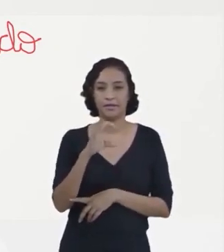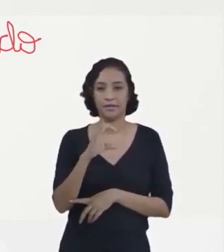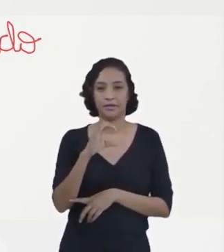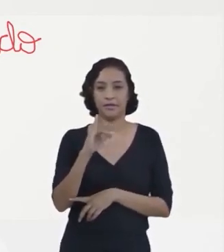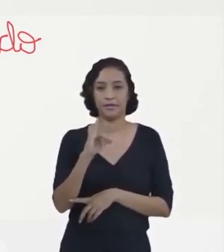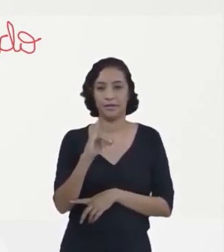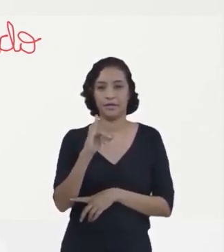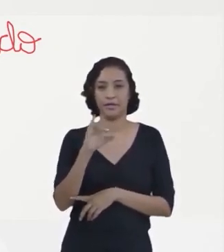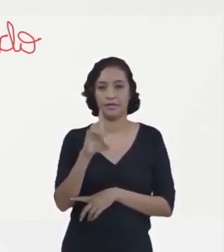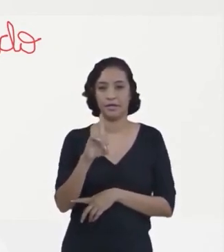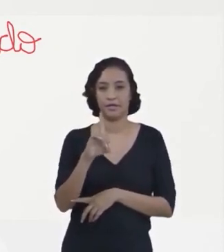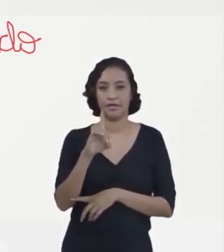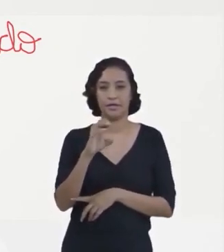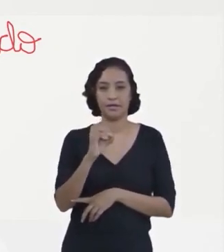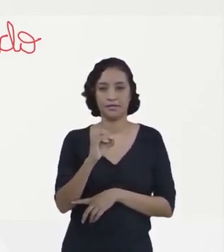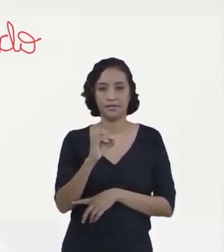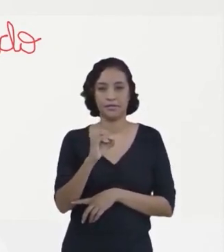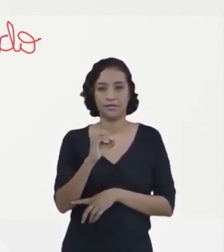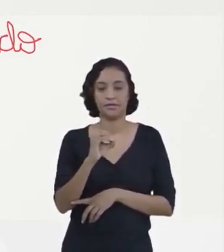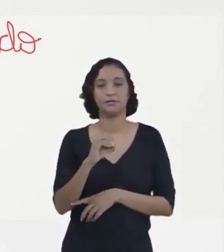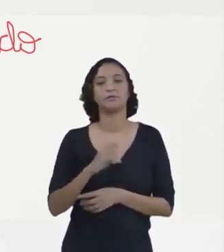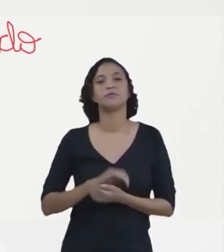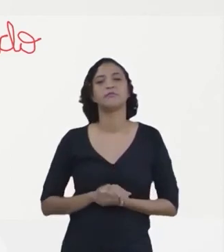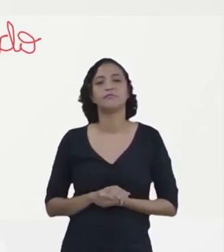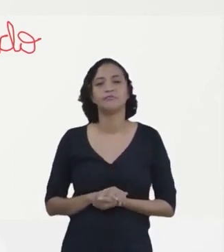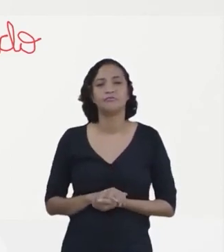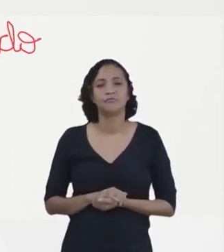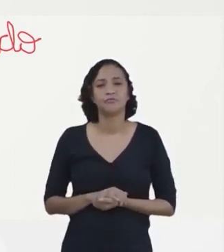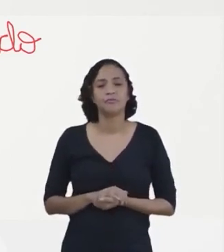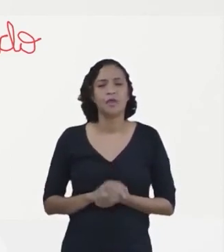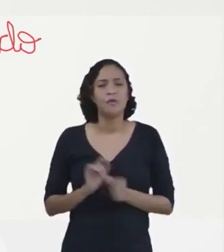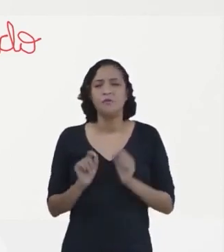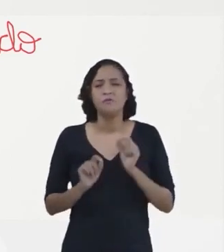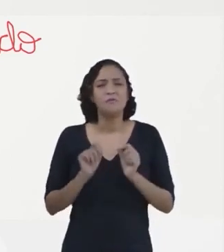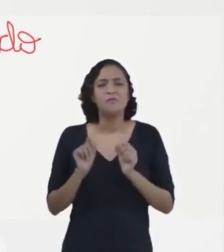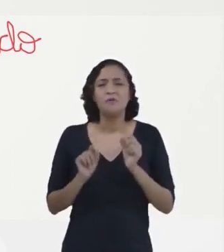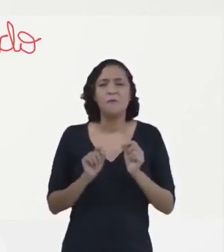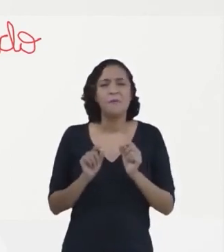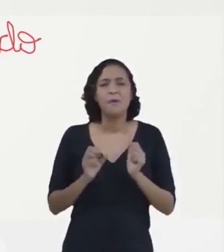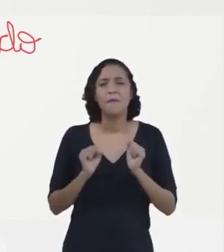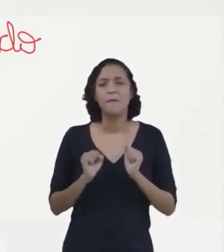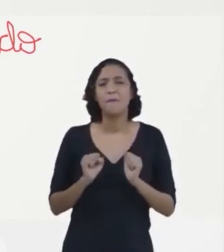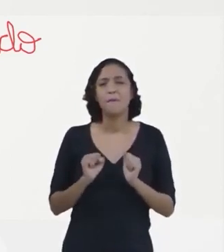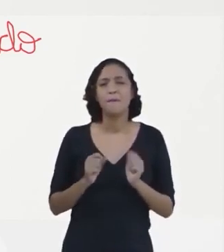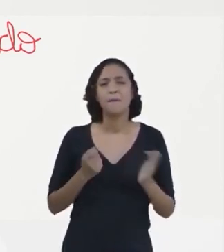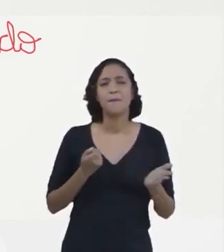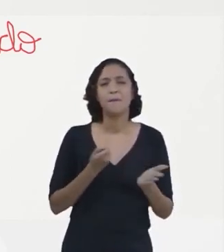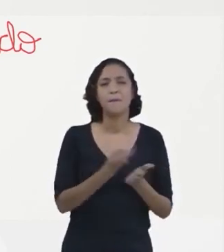Com certeza tem mais. O que será que nós podemos comprar por metro?